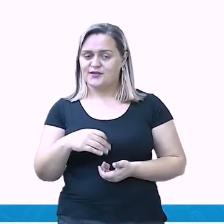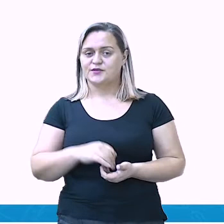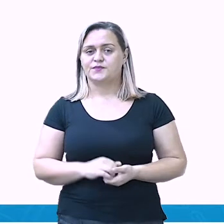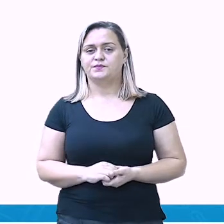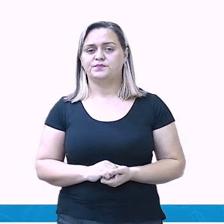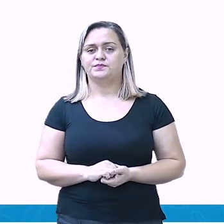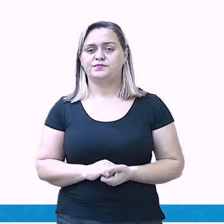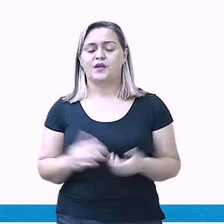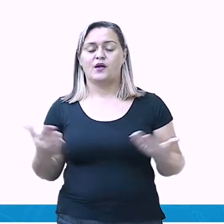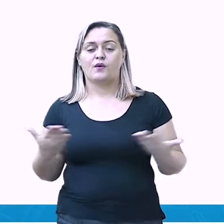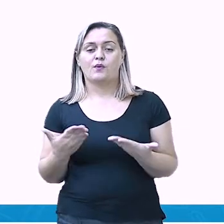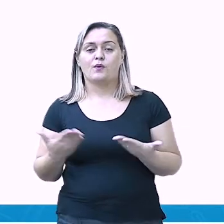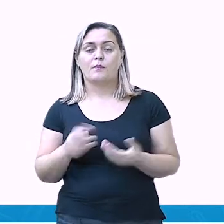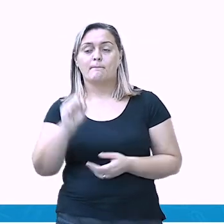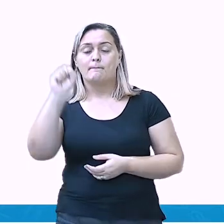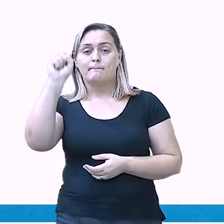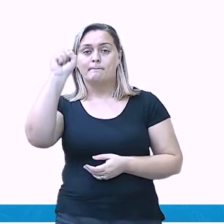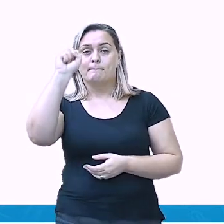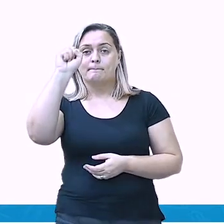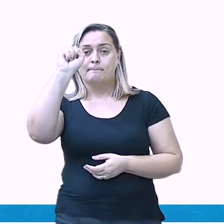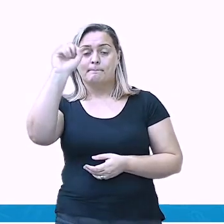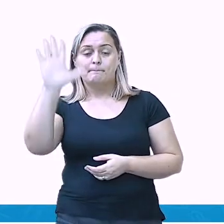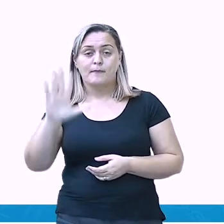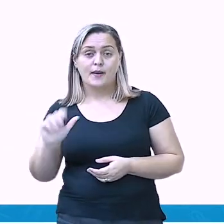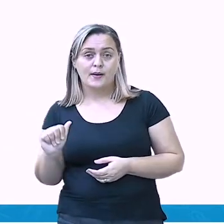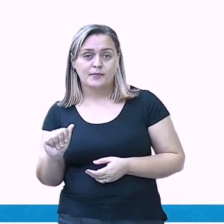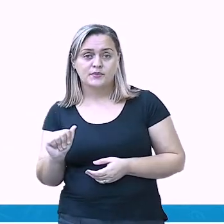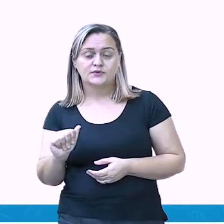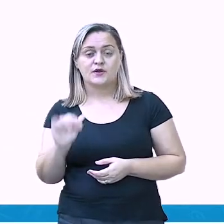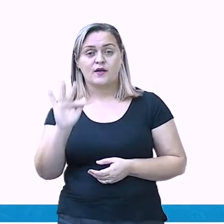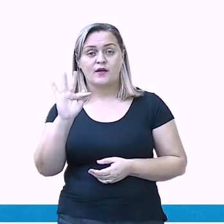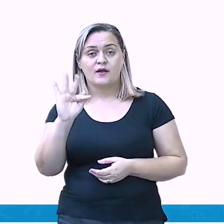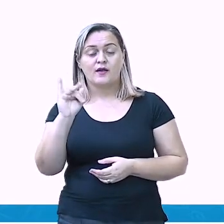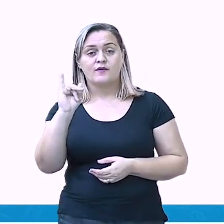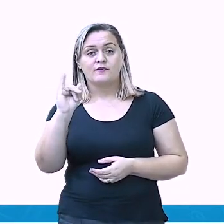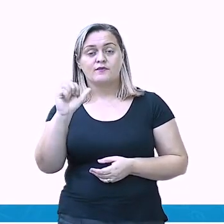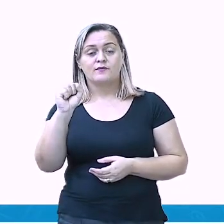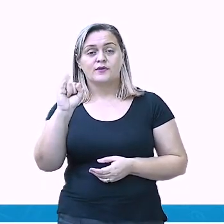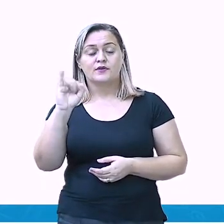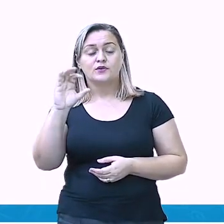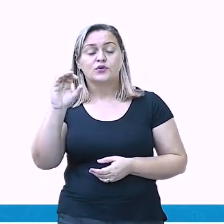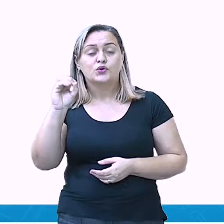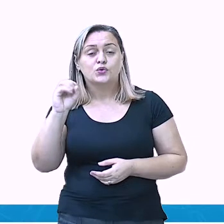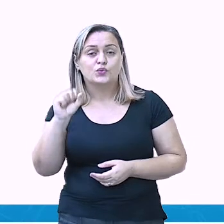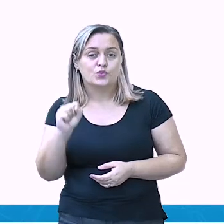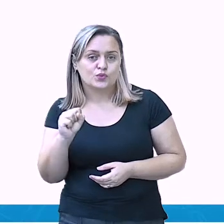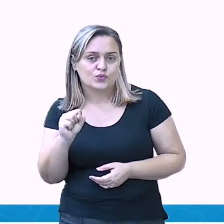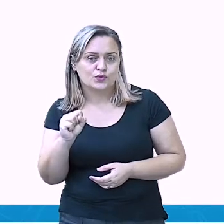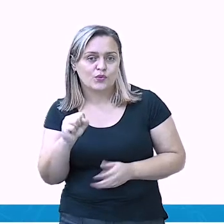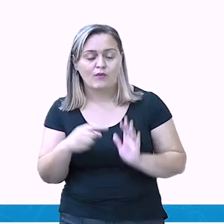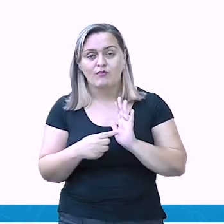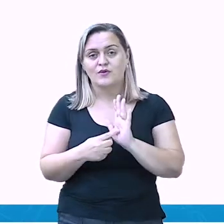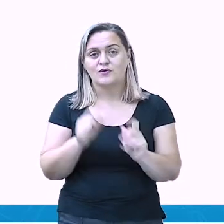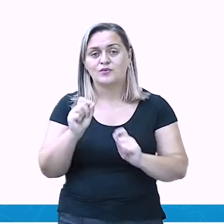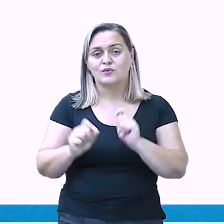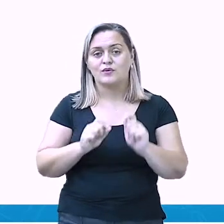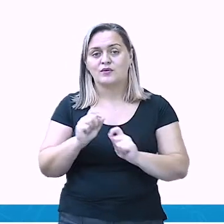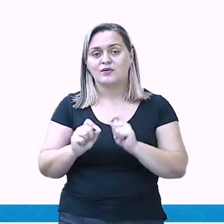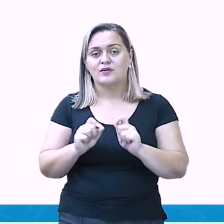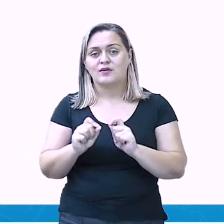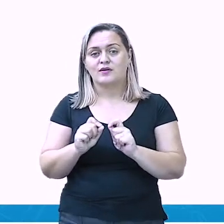Mapas físicos agora. Eles representam os aspectos naturais de uma área, como o relevo,